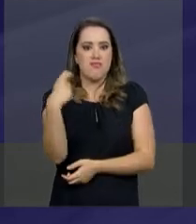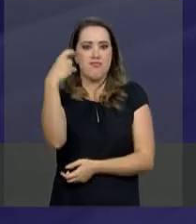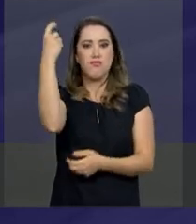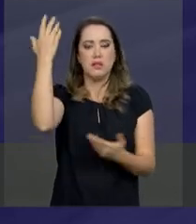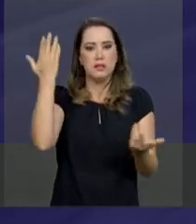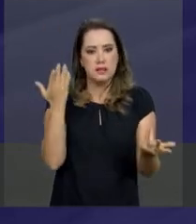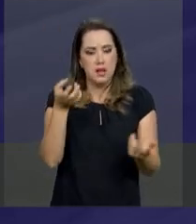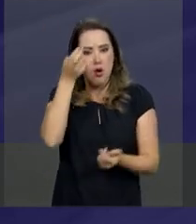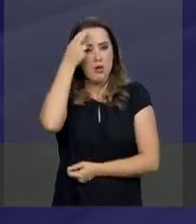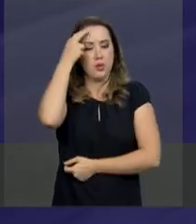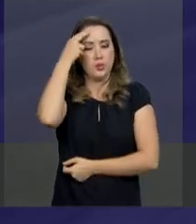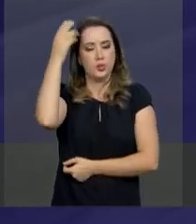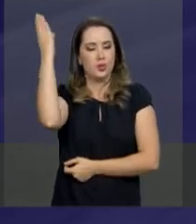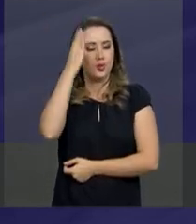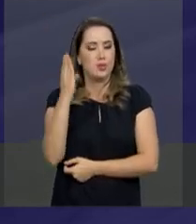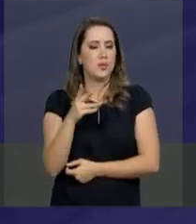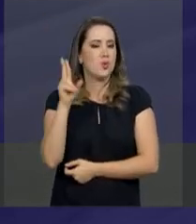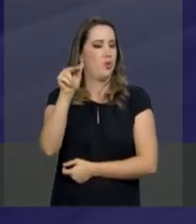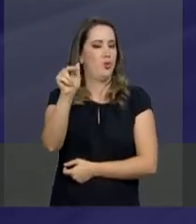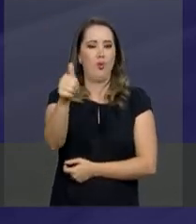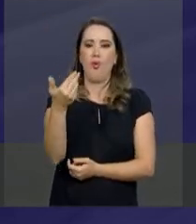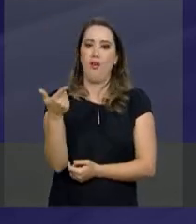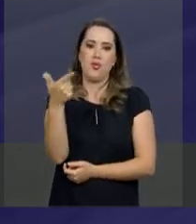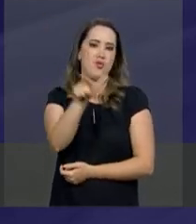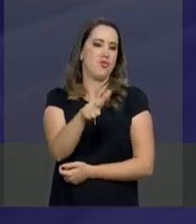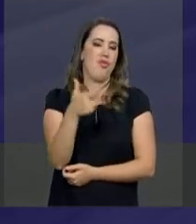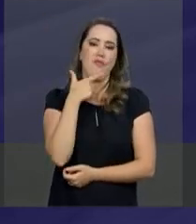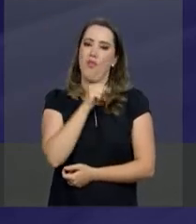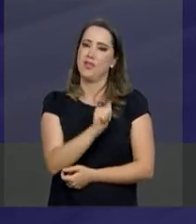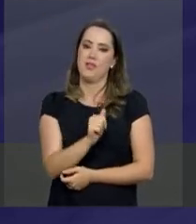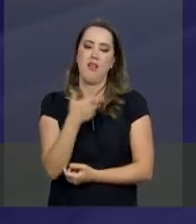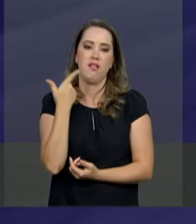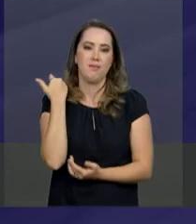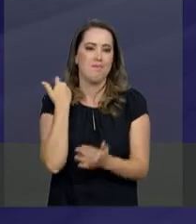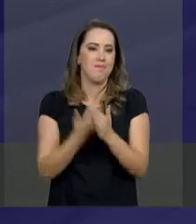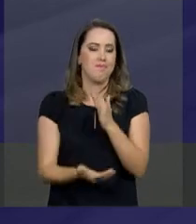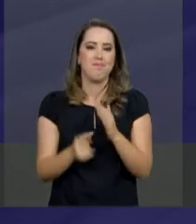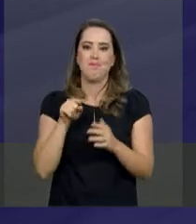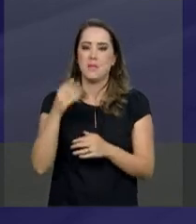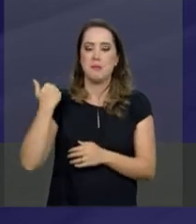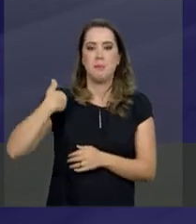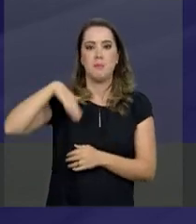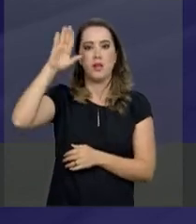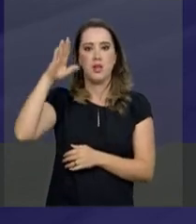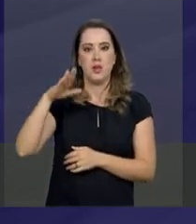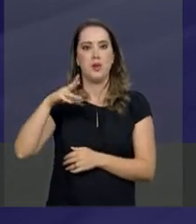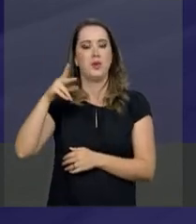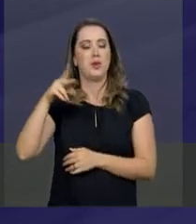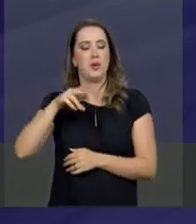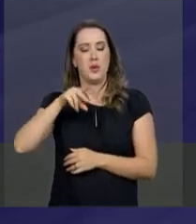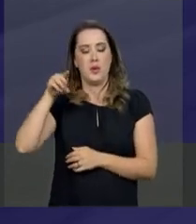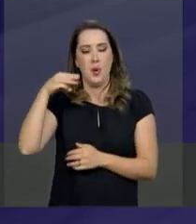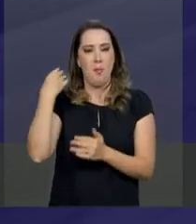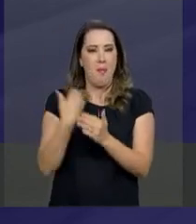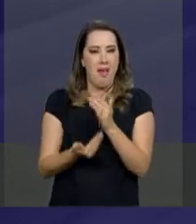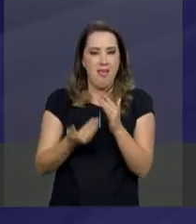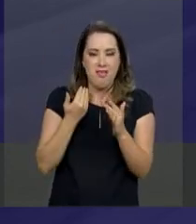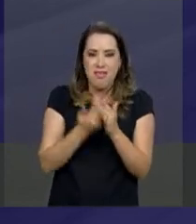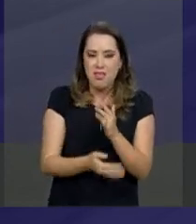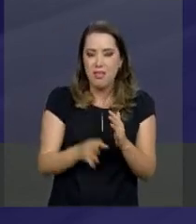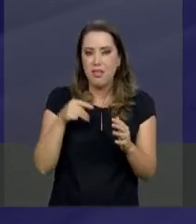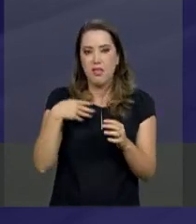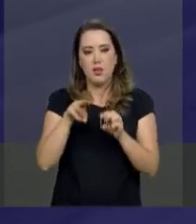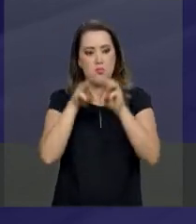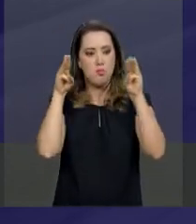brasileira nunca vai se recuperar e talvez seja maior perda museológica os